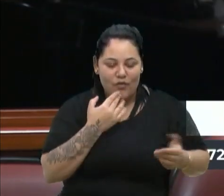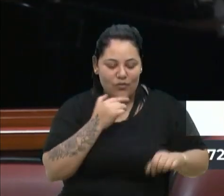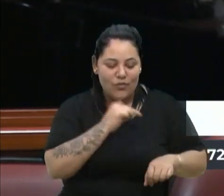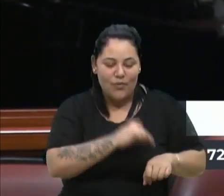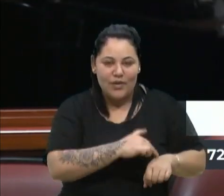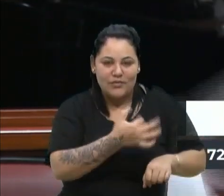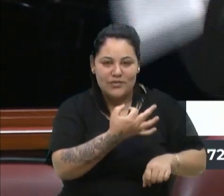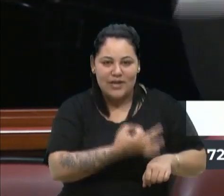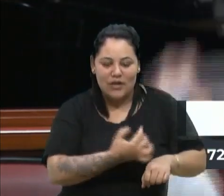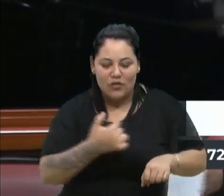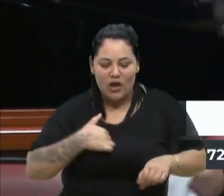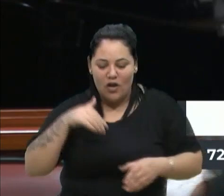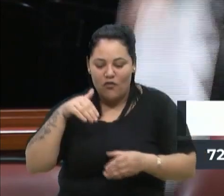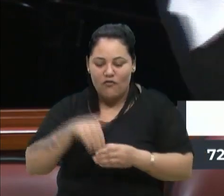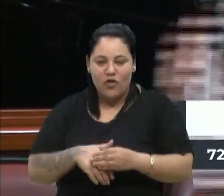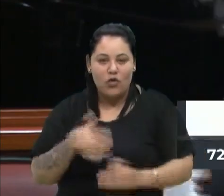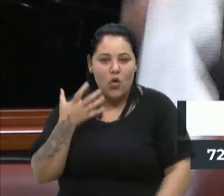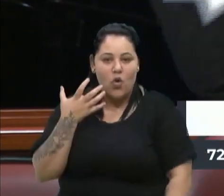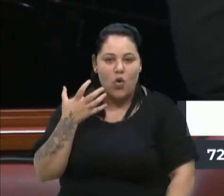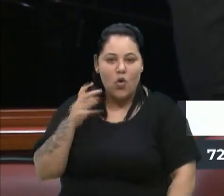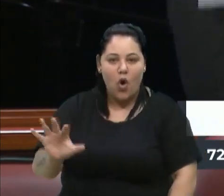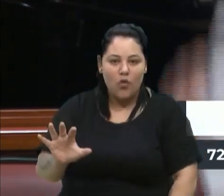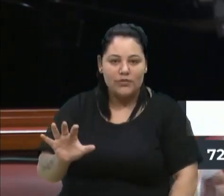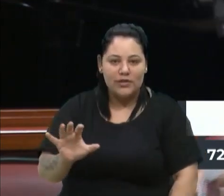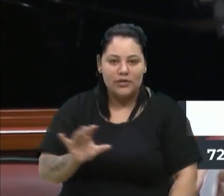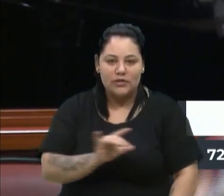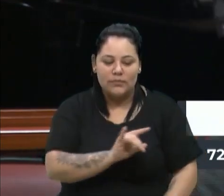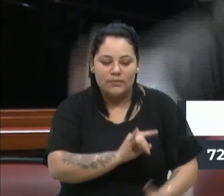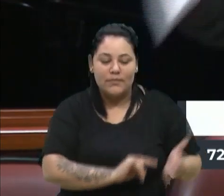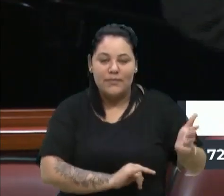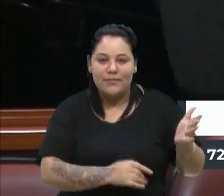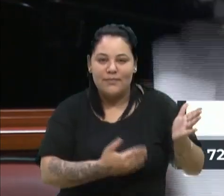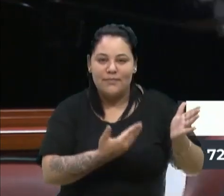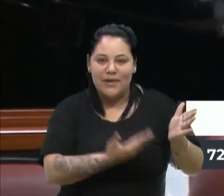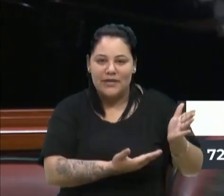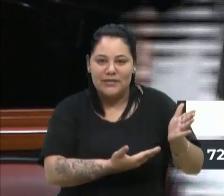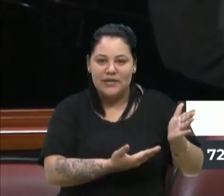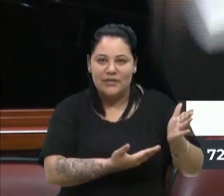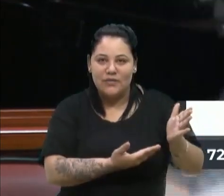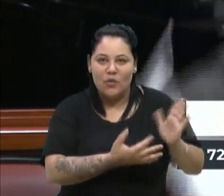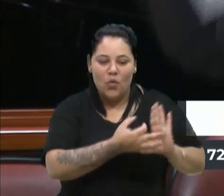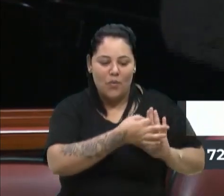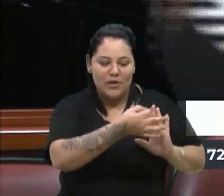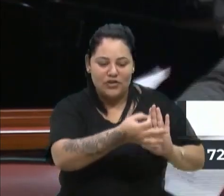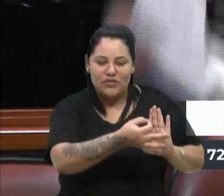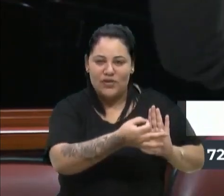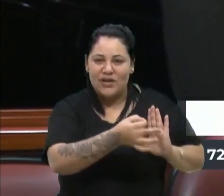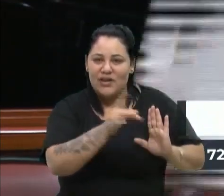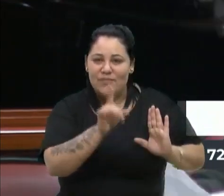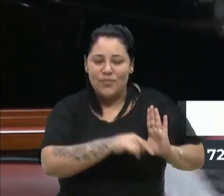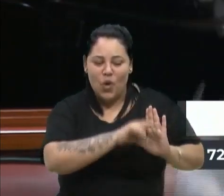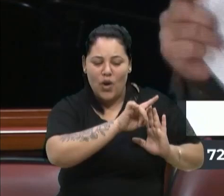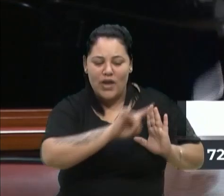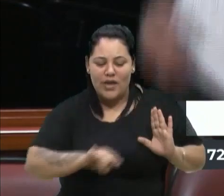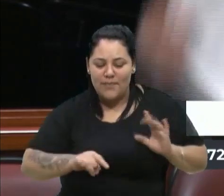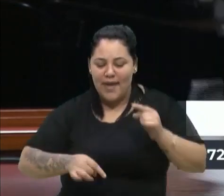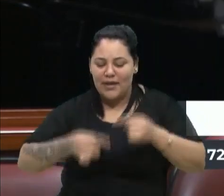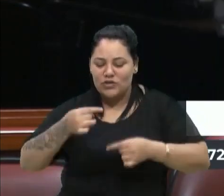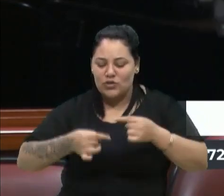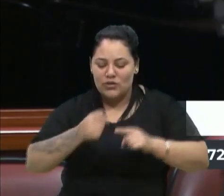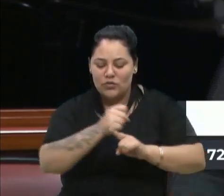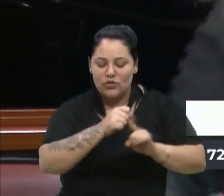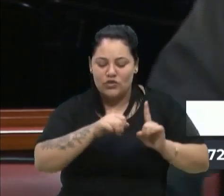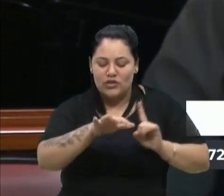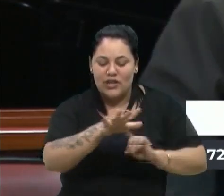oportuno votarei contrário a um parecer opinativo que impede a discussão com a sociedade de temas que